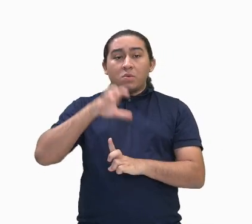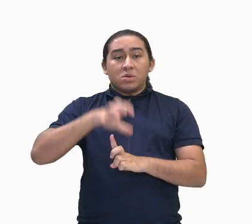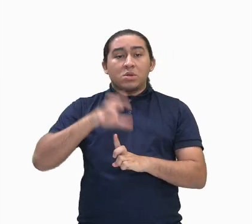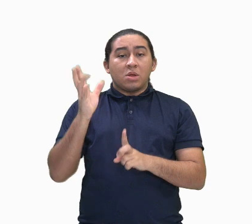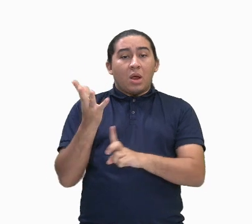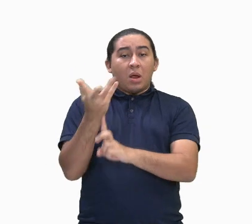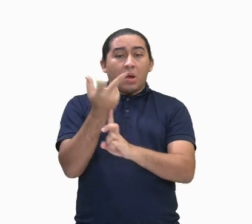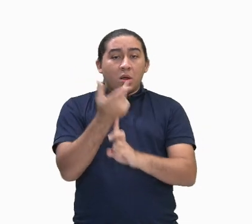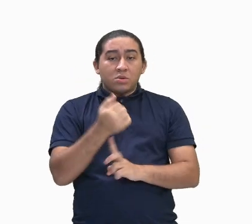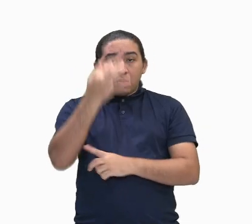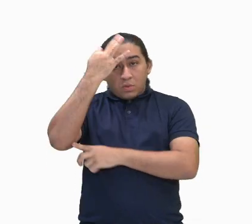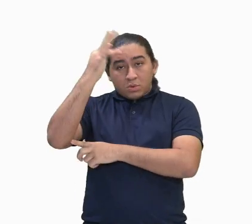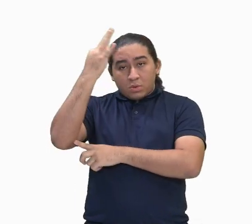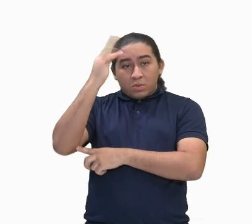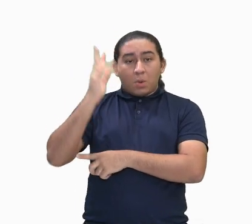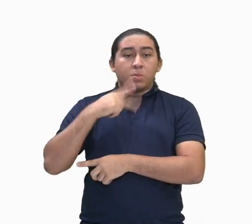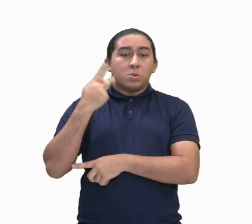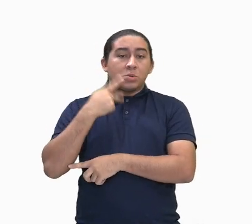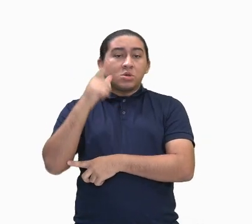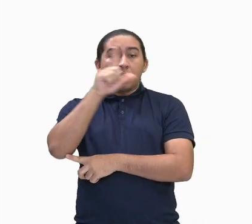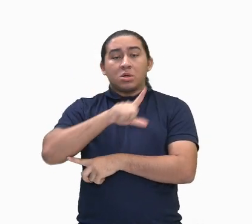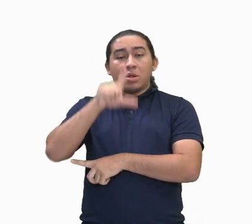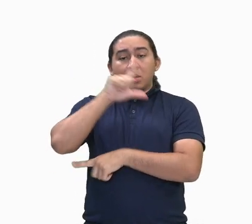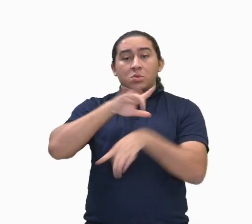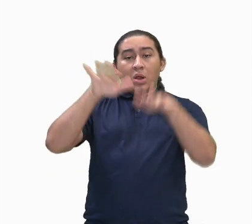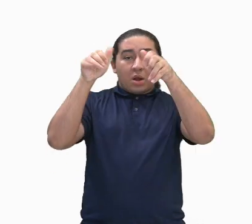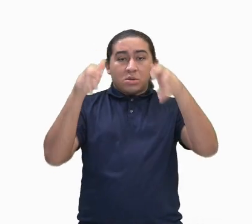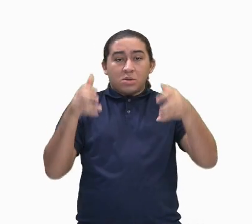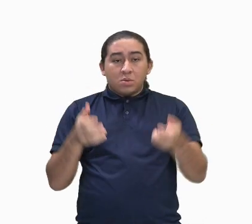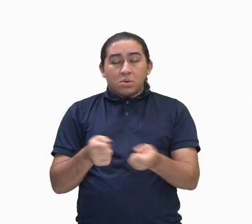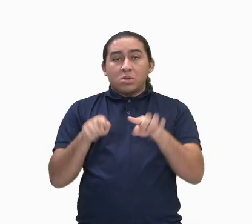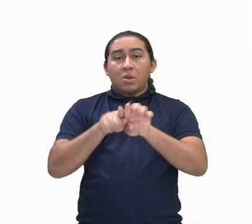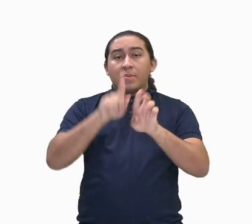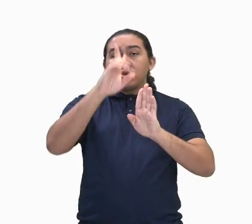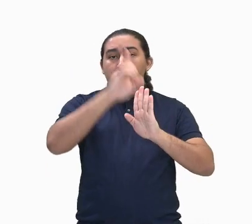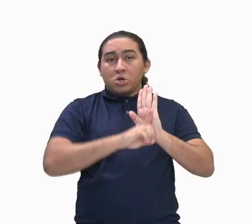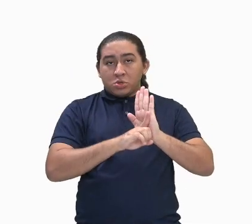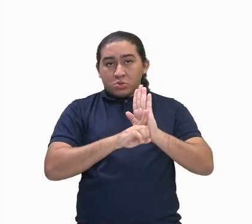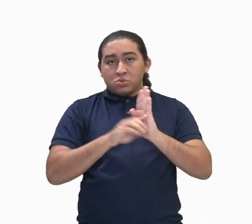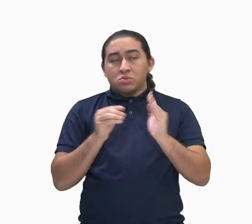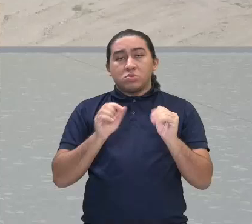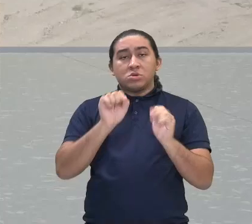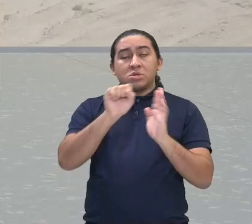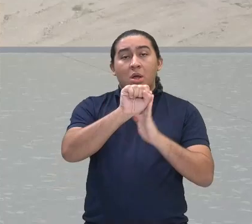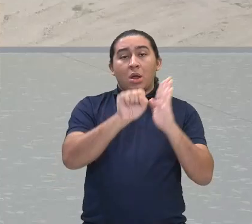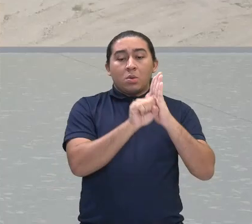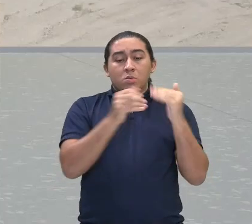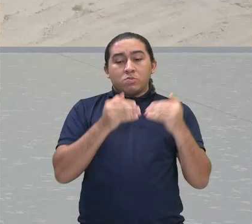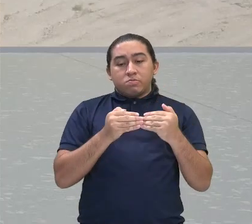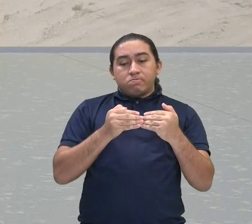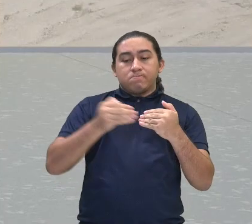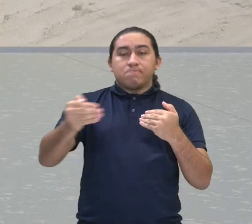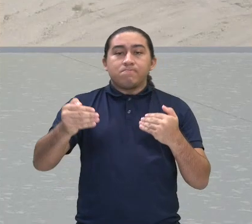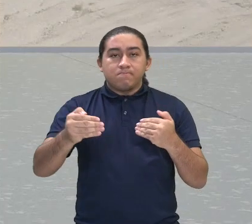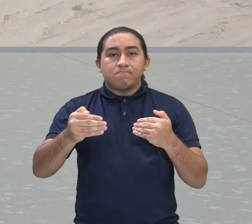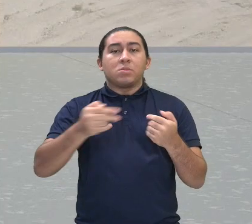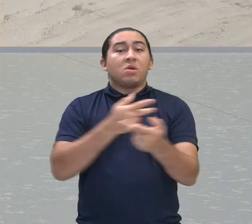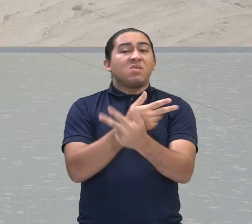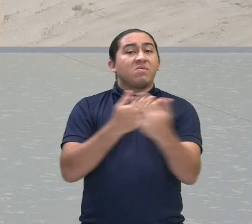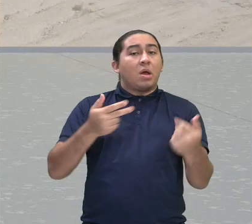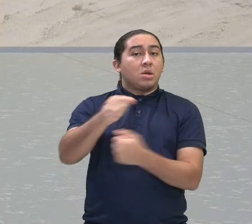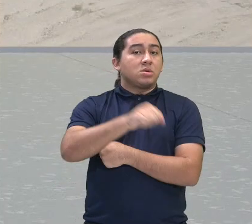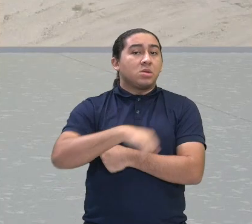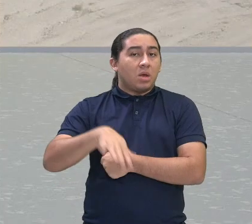a arquitetura e o direito ao longo dos séculos. Olha, várias